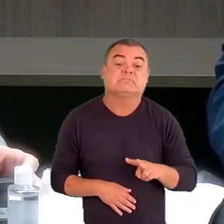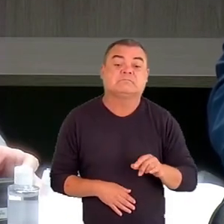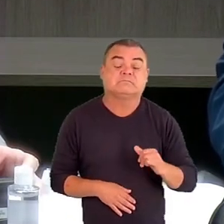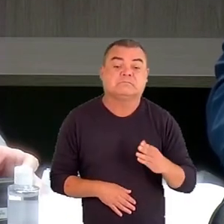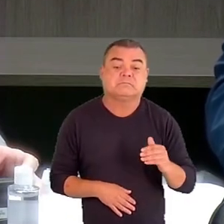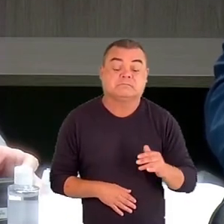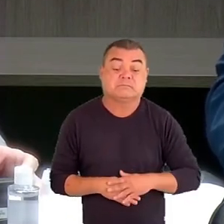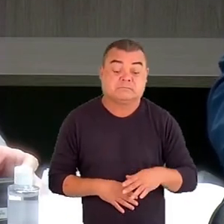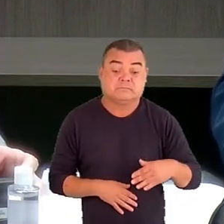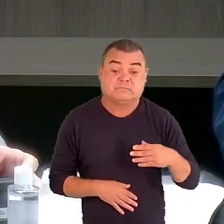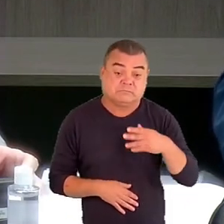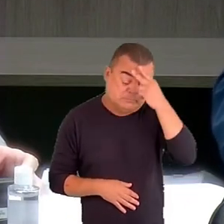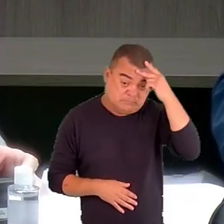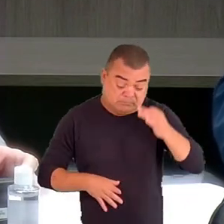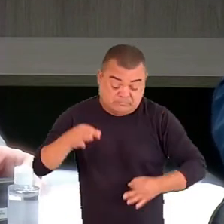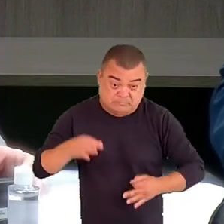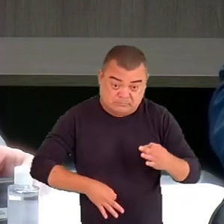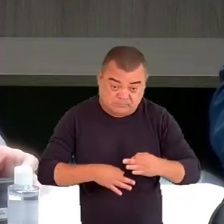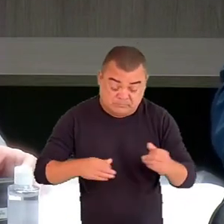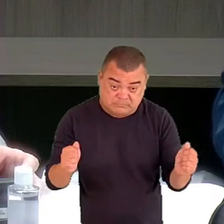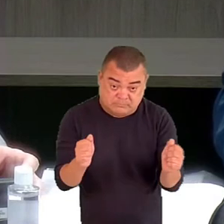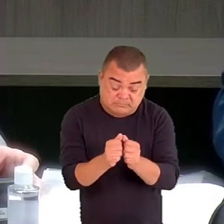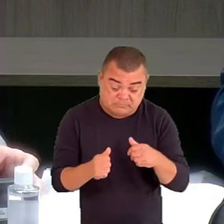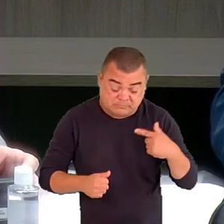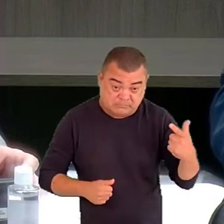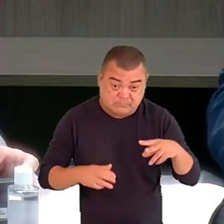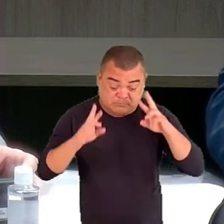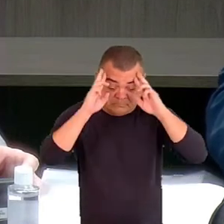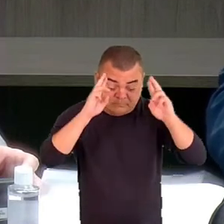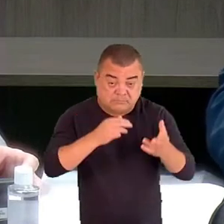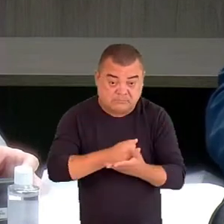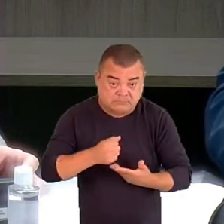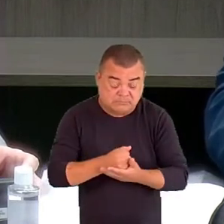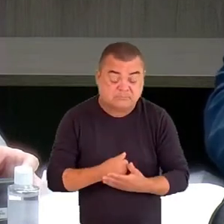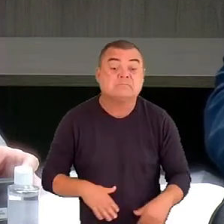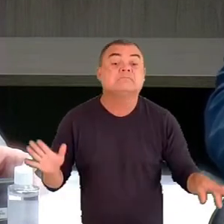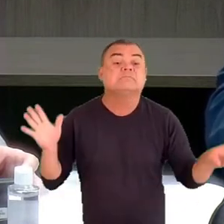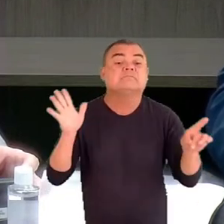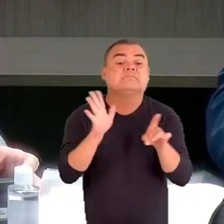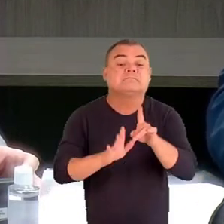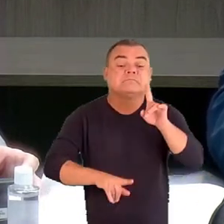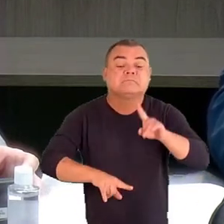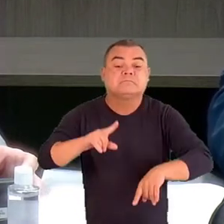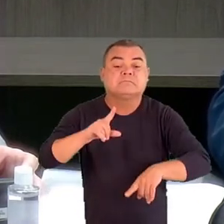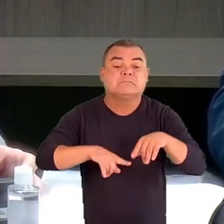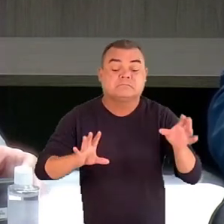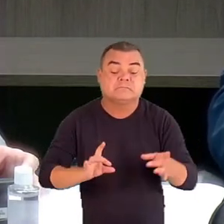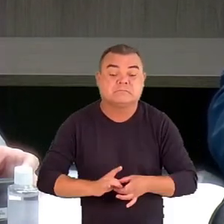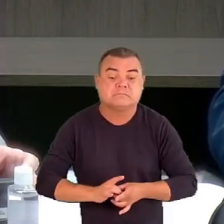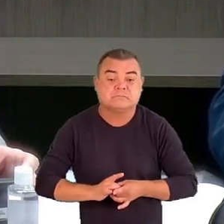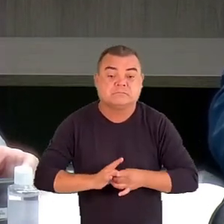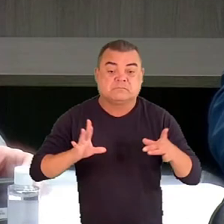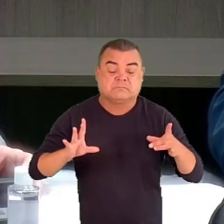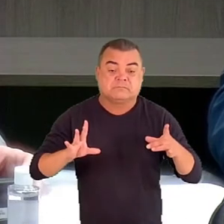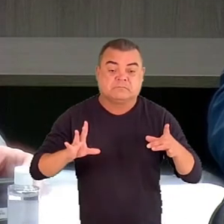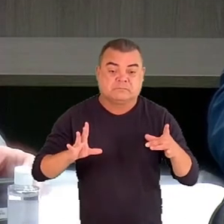sua respectiva fundamentação. A legitimidade material na democracia para ambas as